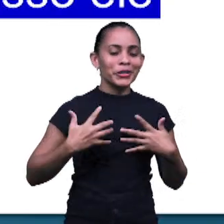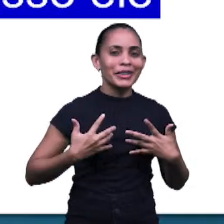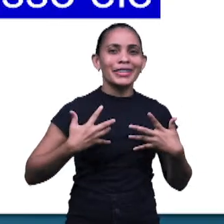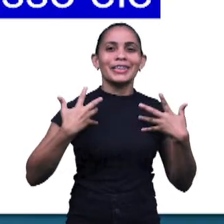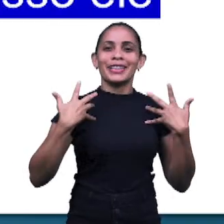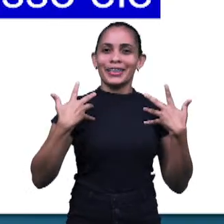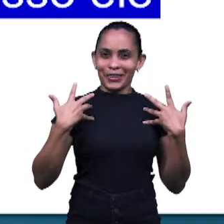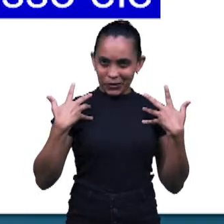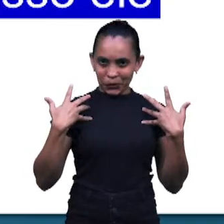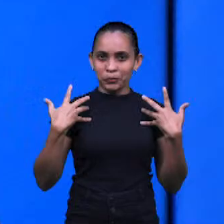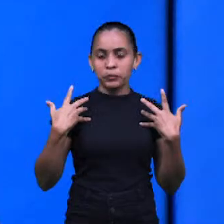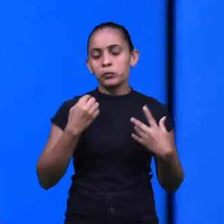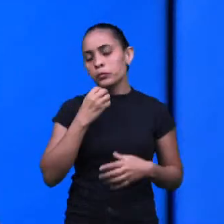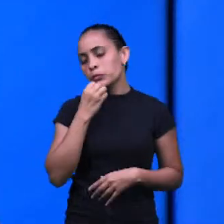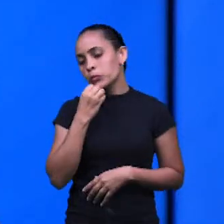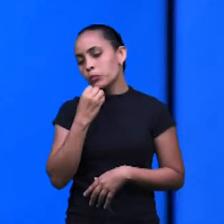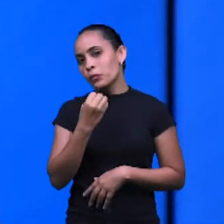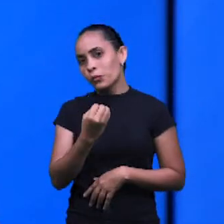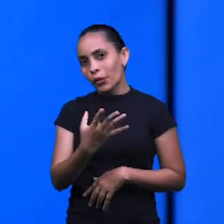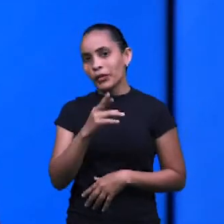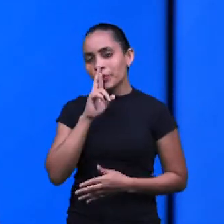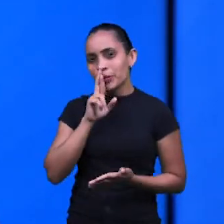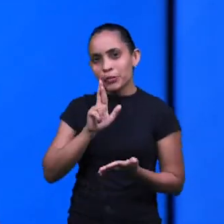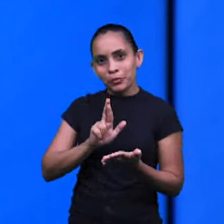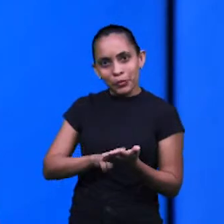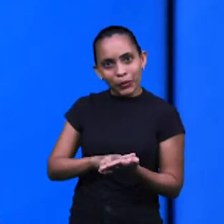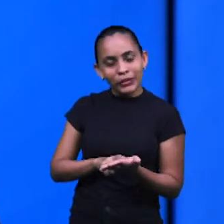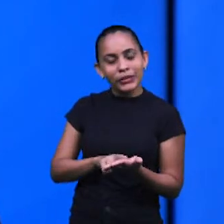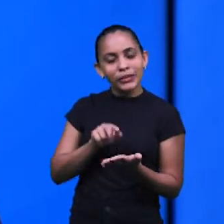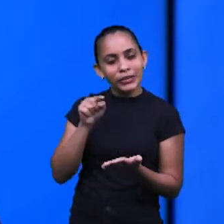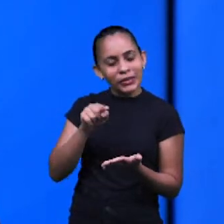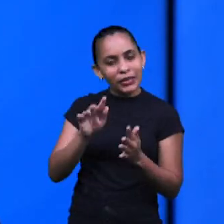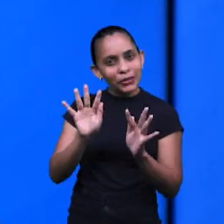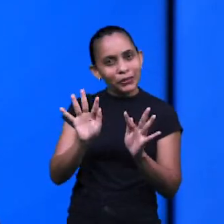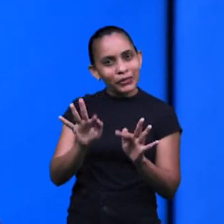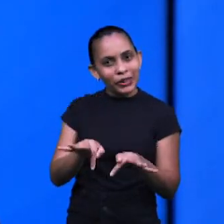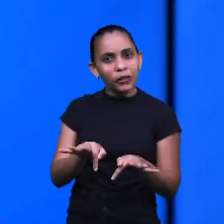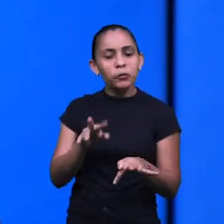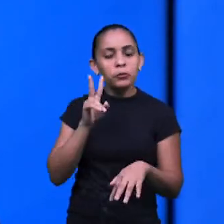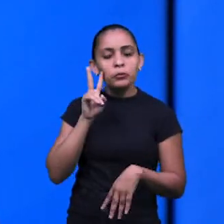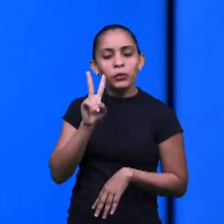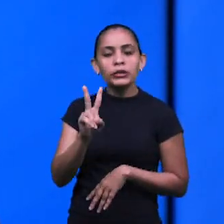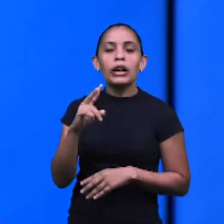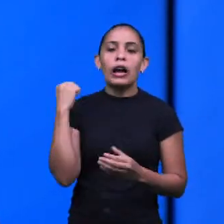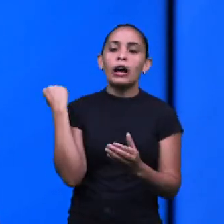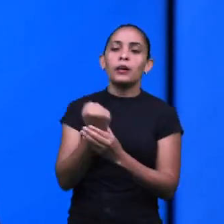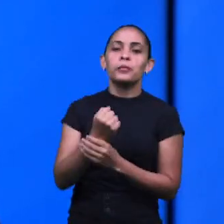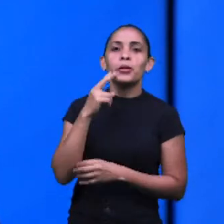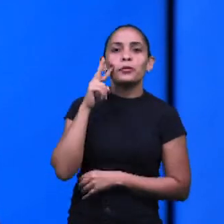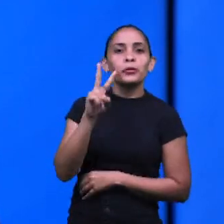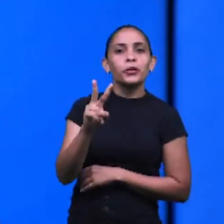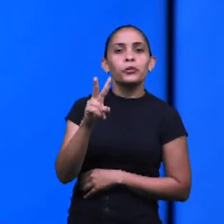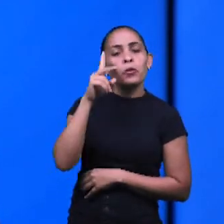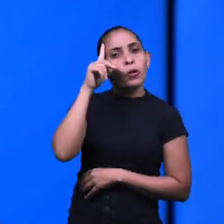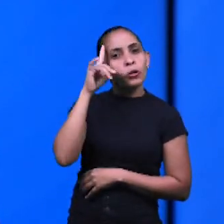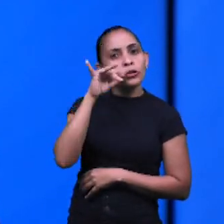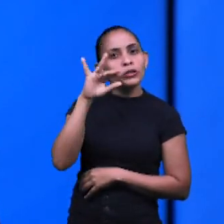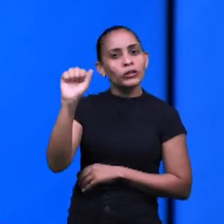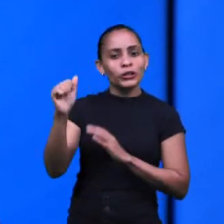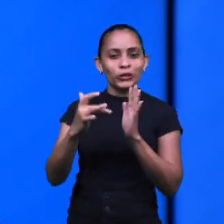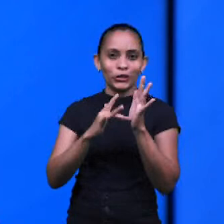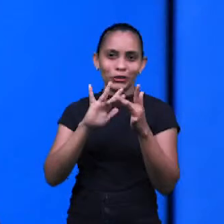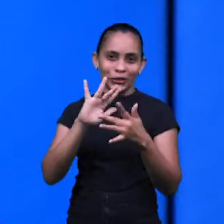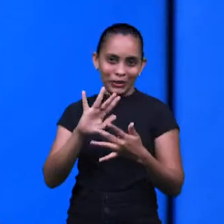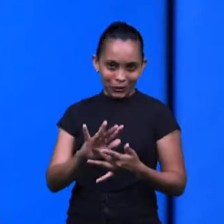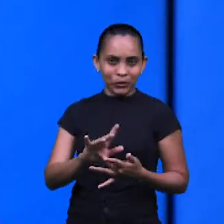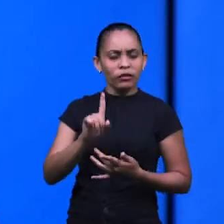colocado pela irmã, essa colocação final aqui. Abraão viu o dia do Senhor Jesus e esse dia foi